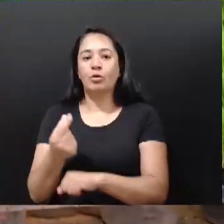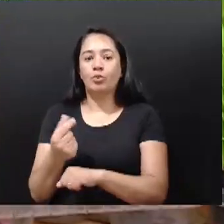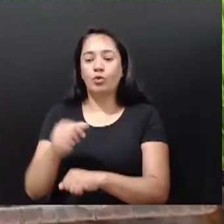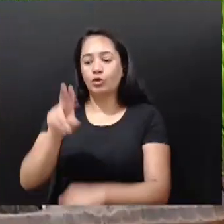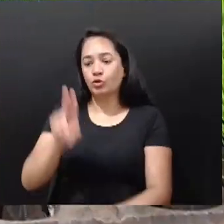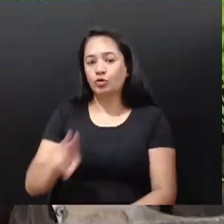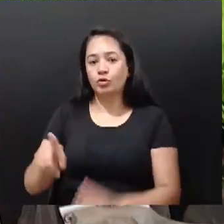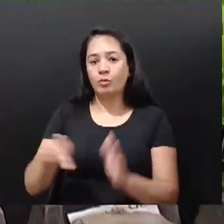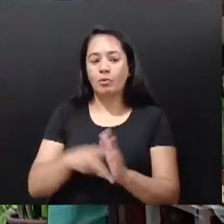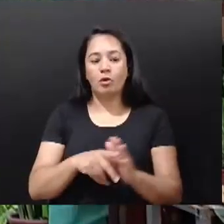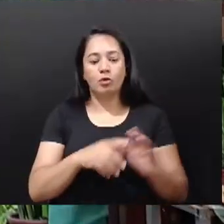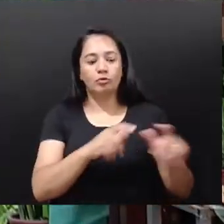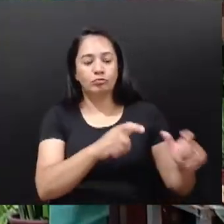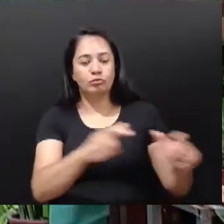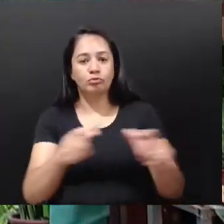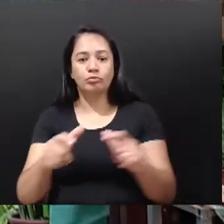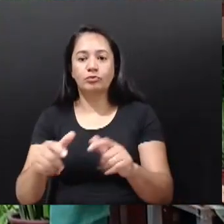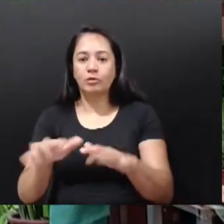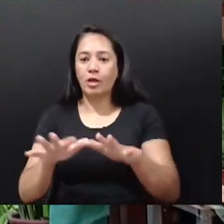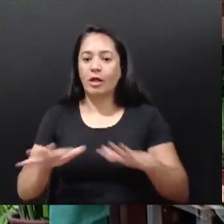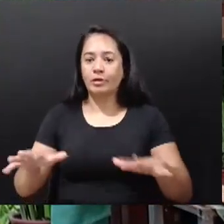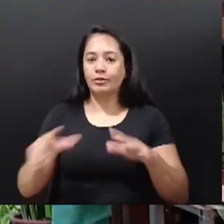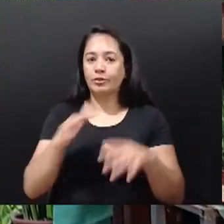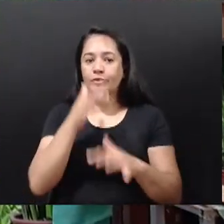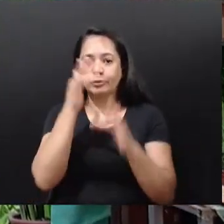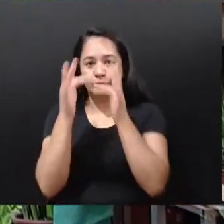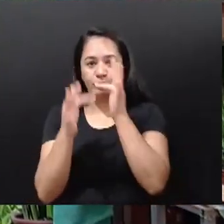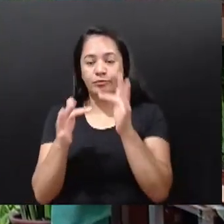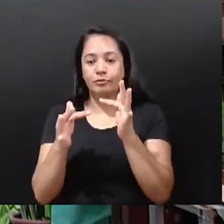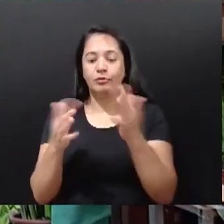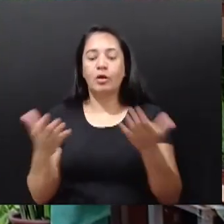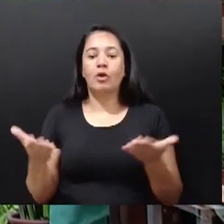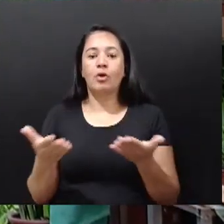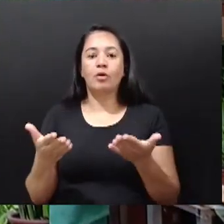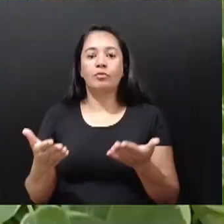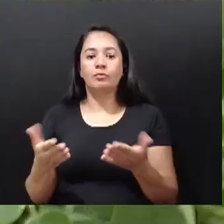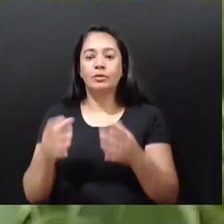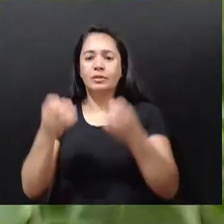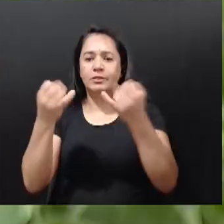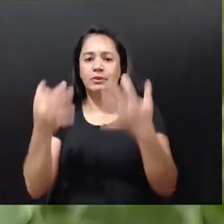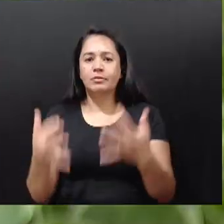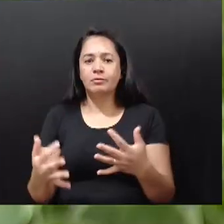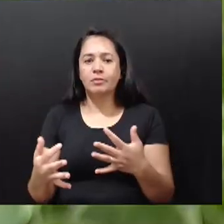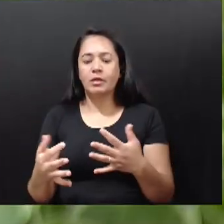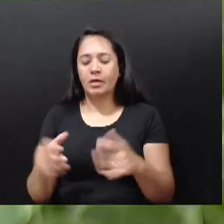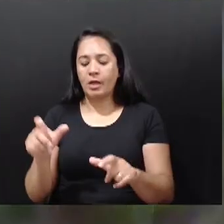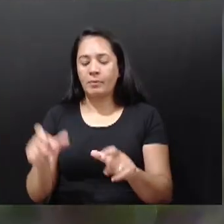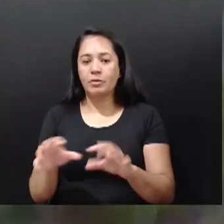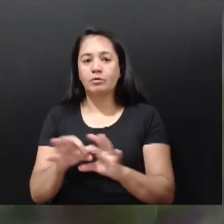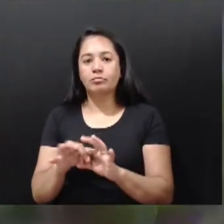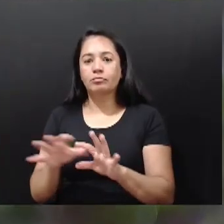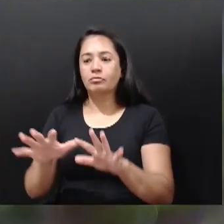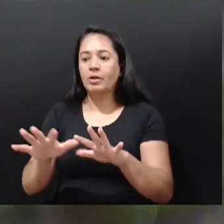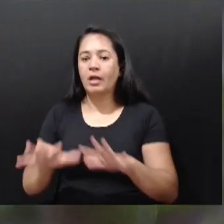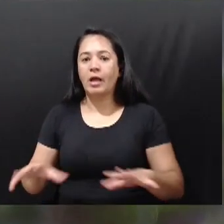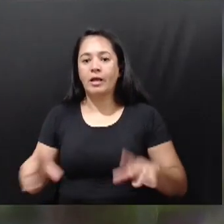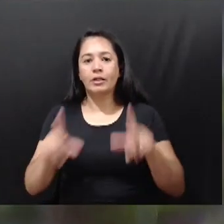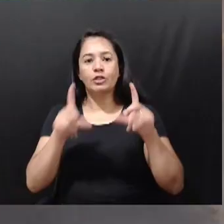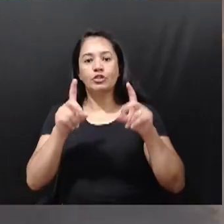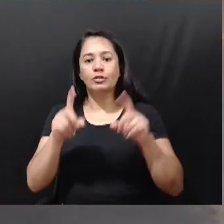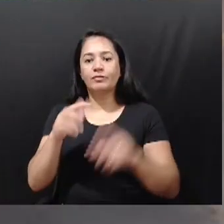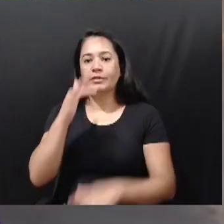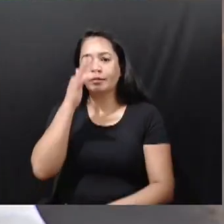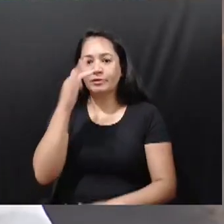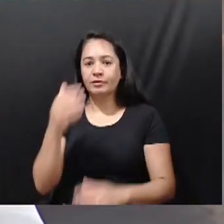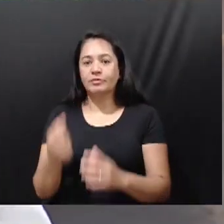mercado de flores. O pregão eletrônico define os permissionários para as áreas de comércio de flores, plantas e